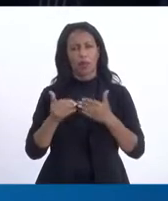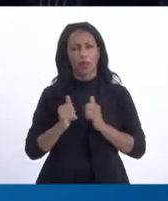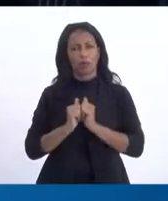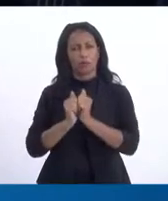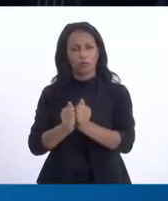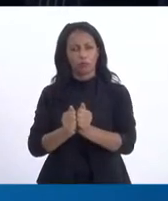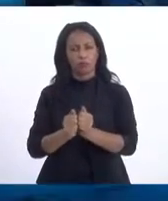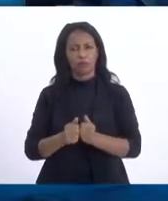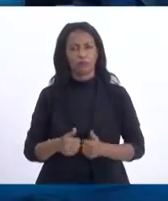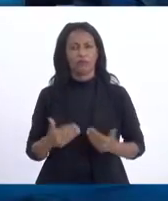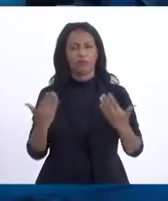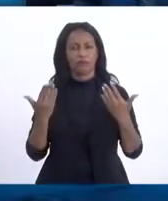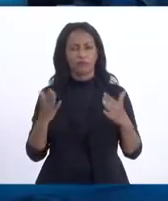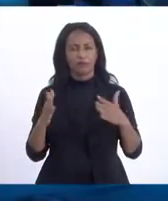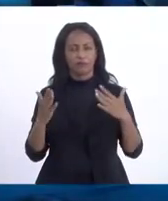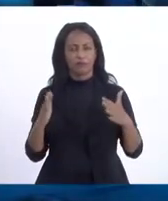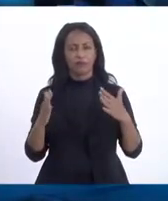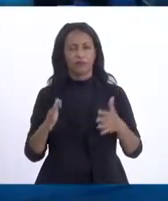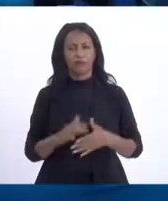Obrigado.